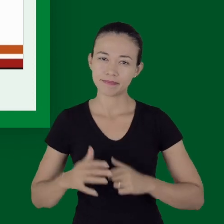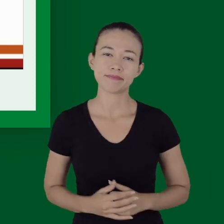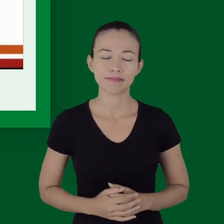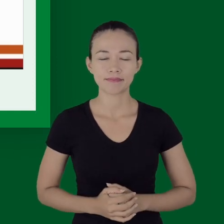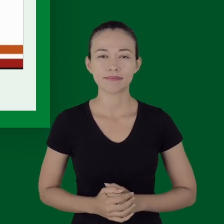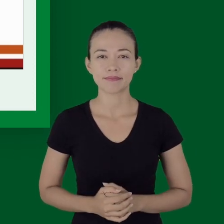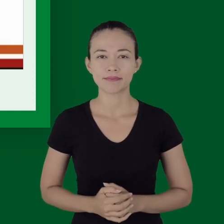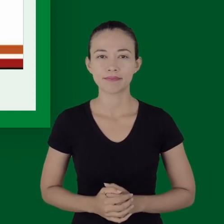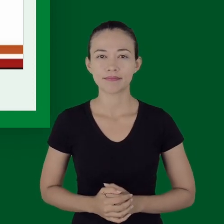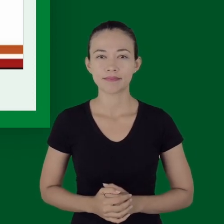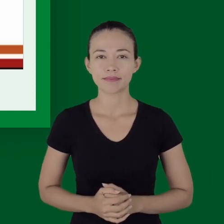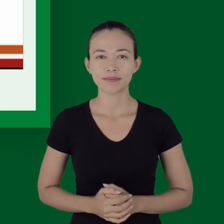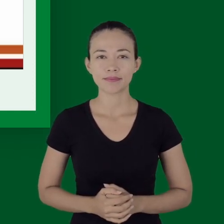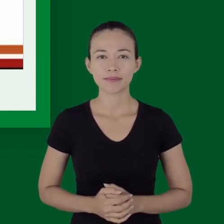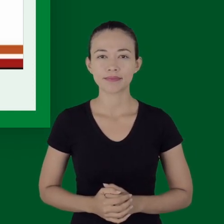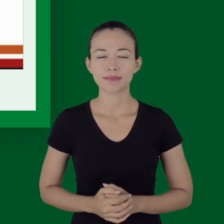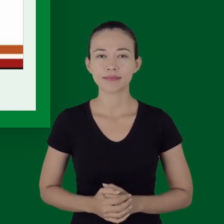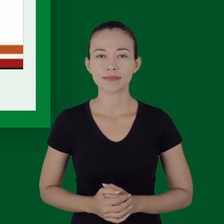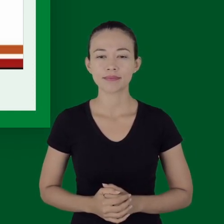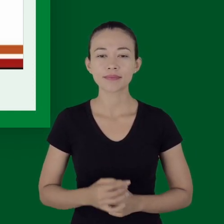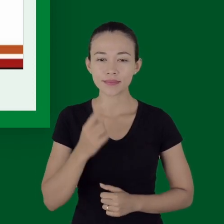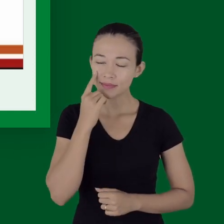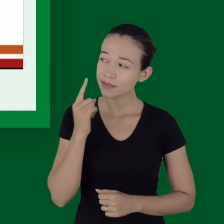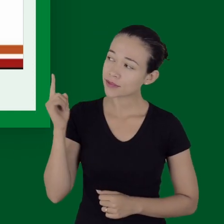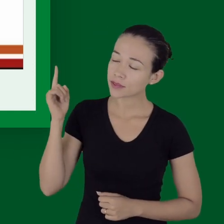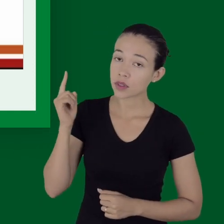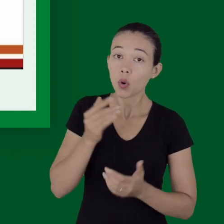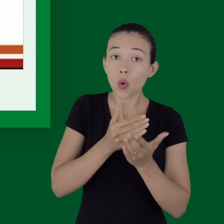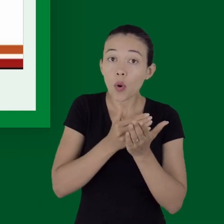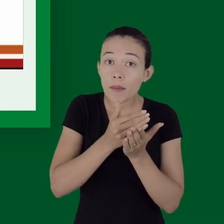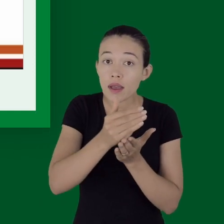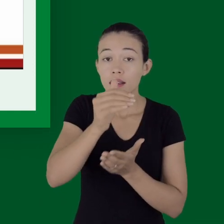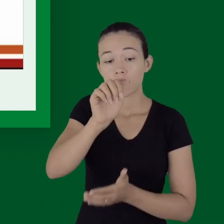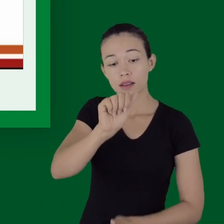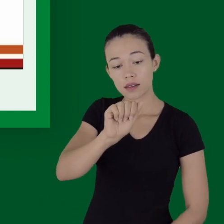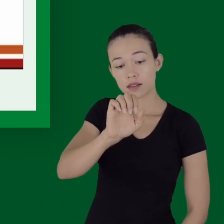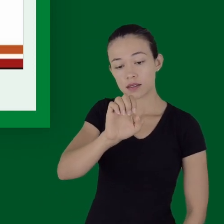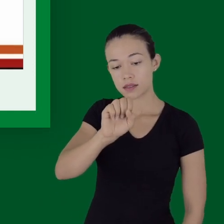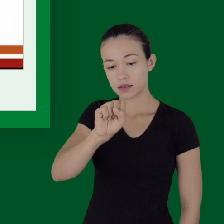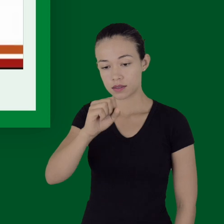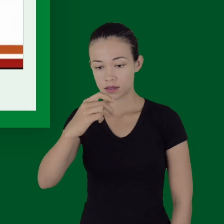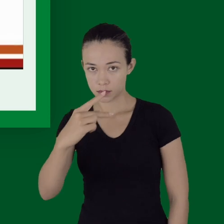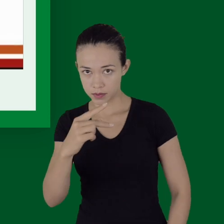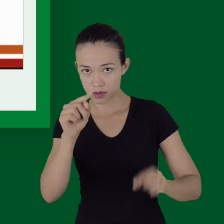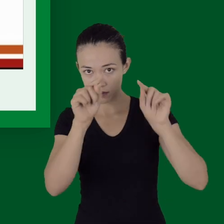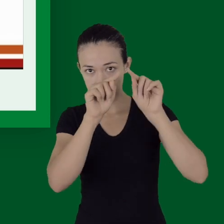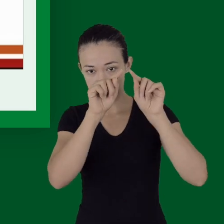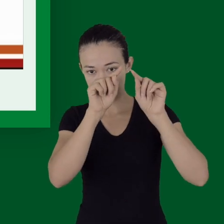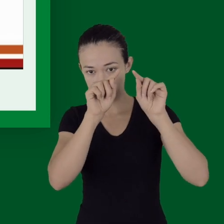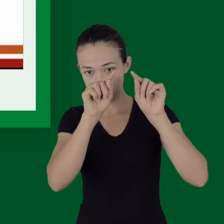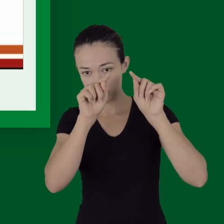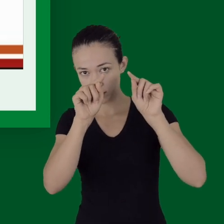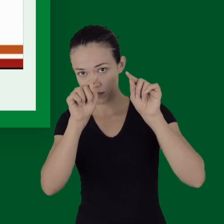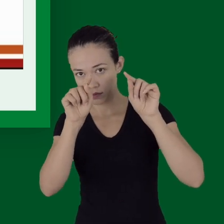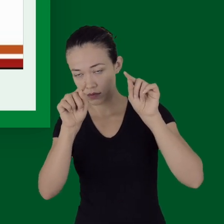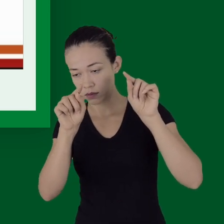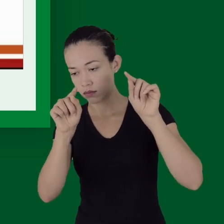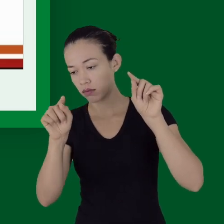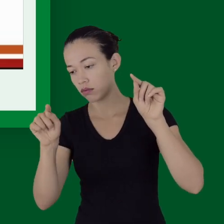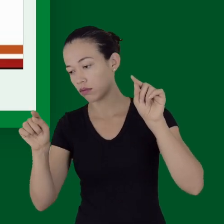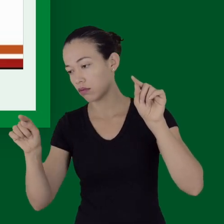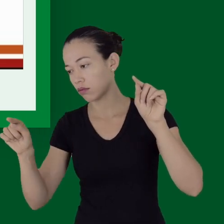Aqui a gente tem um exemplo de uma ESP que degenerou numa assistolia, né? Então o paciente tinha uma ESP,